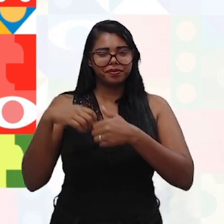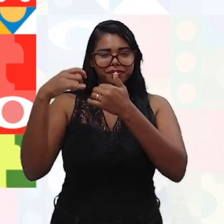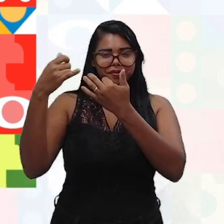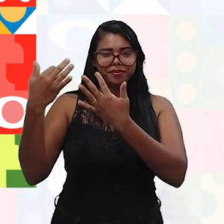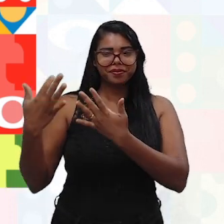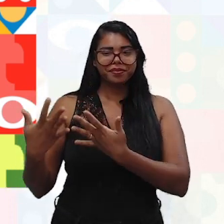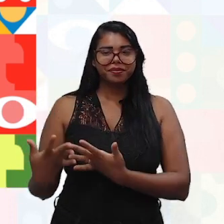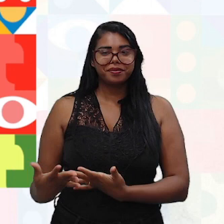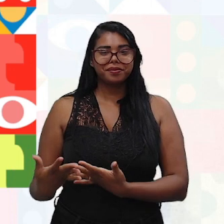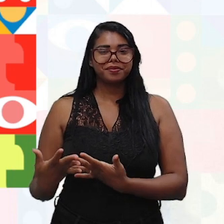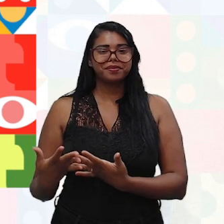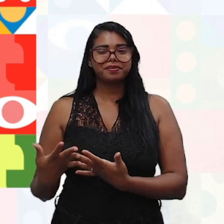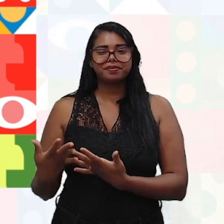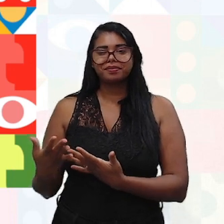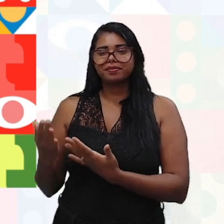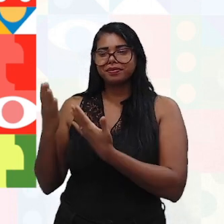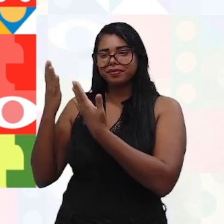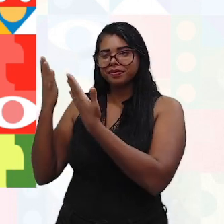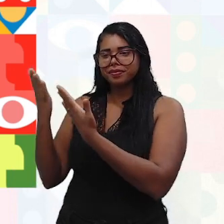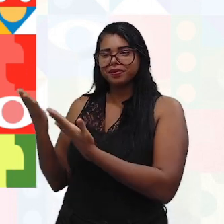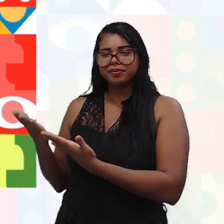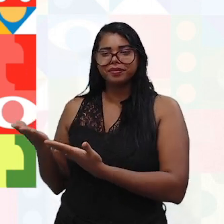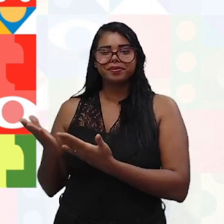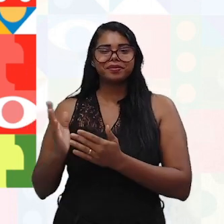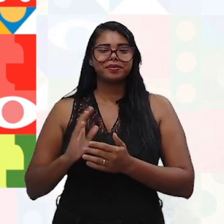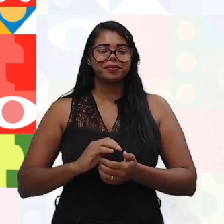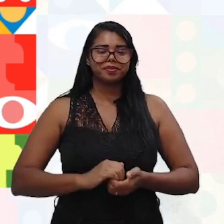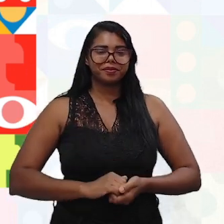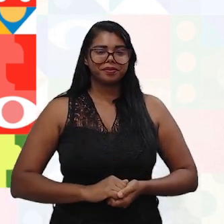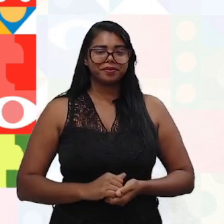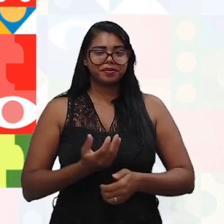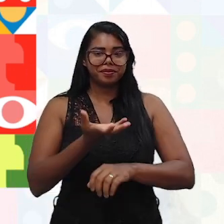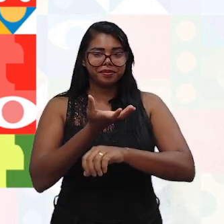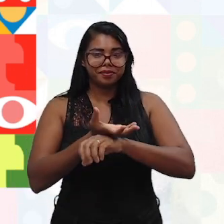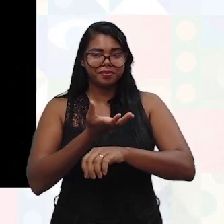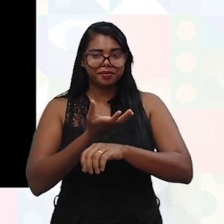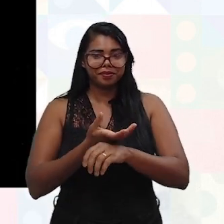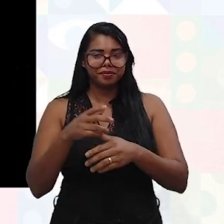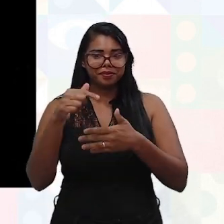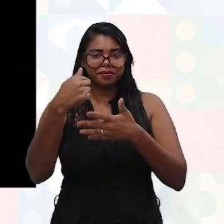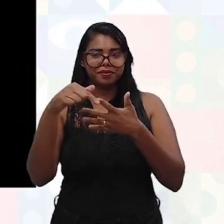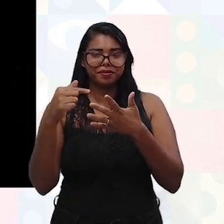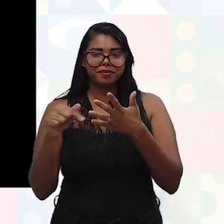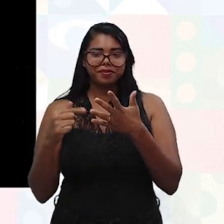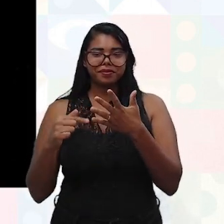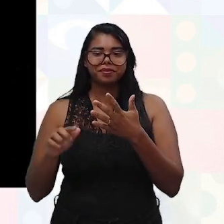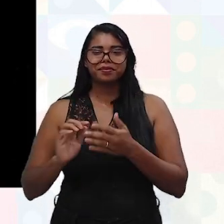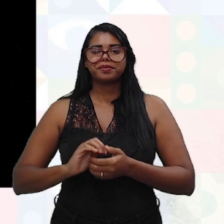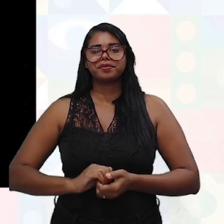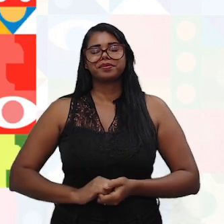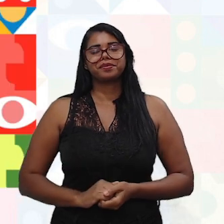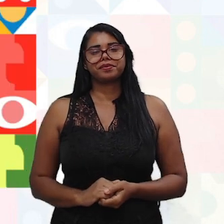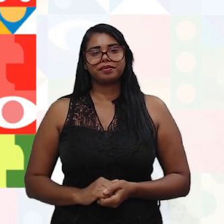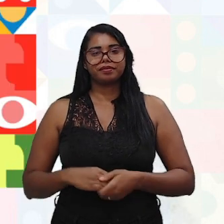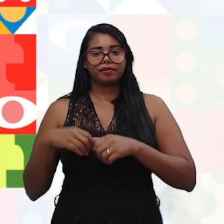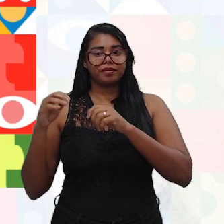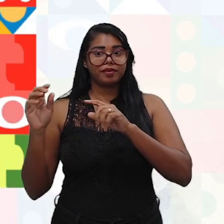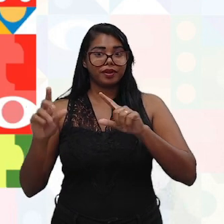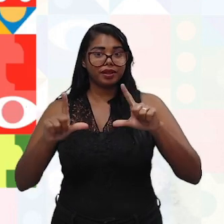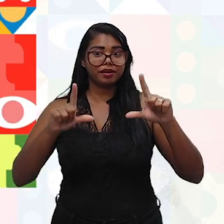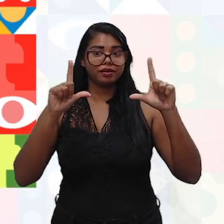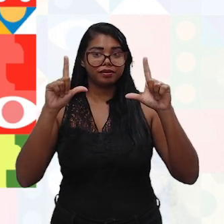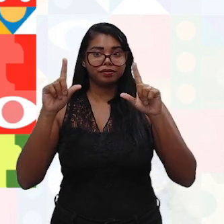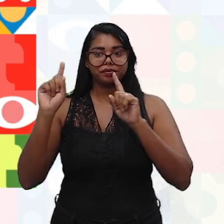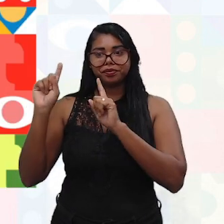aqui rapidinho quantas unidades esta disciplina terá. Então, a gente vai lá, a gente